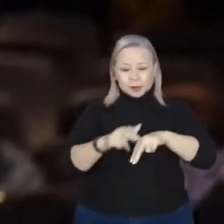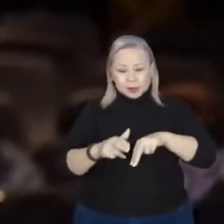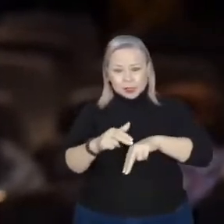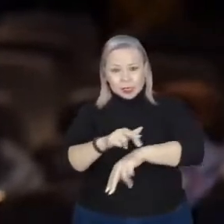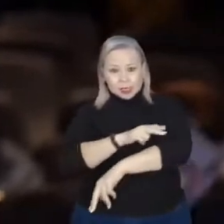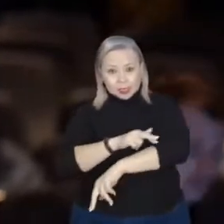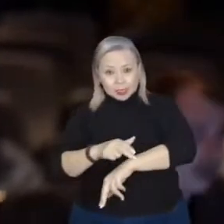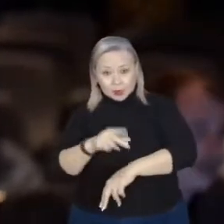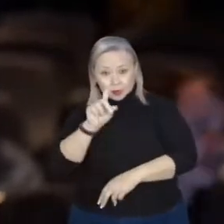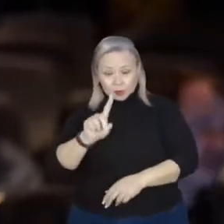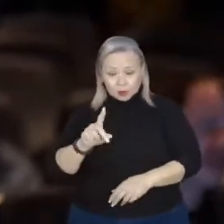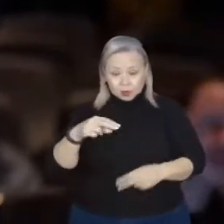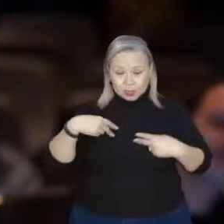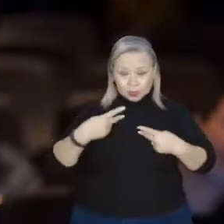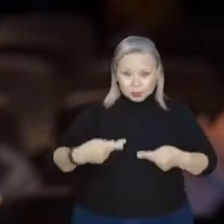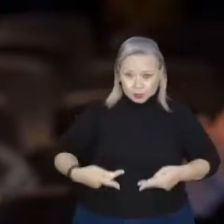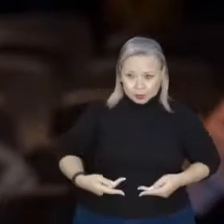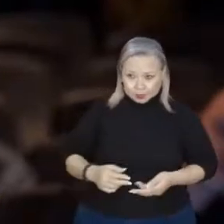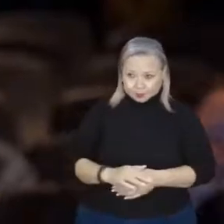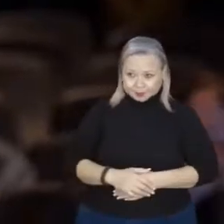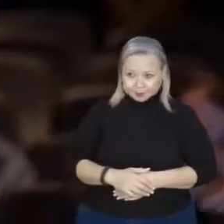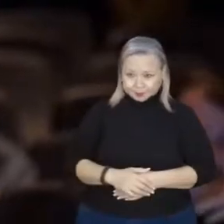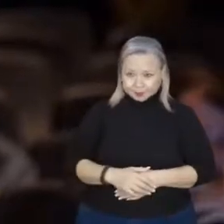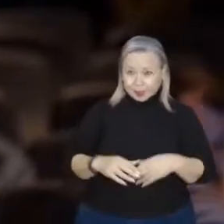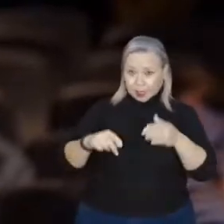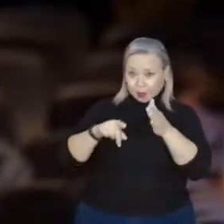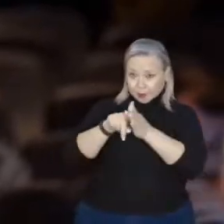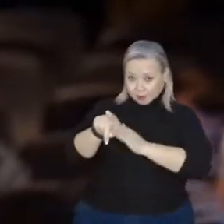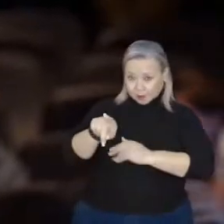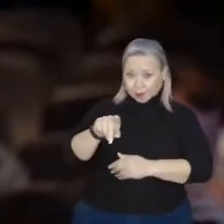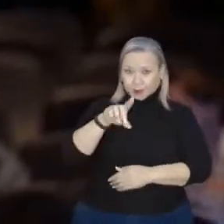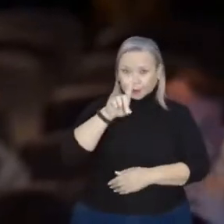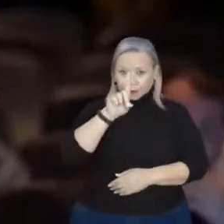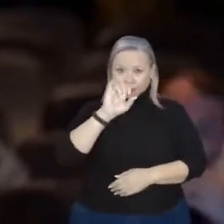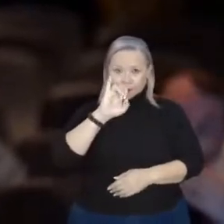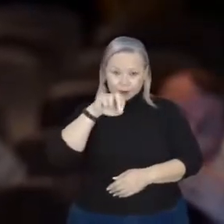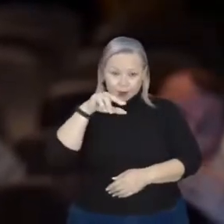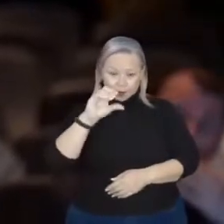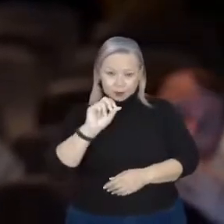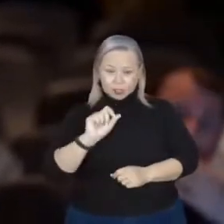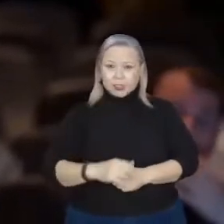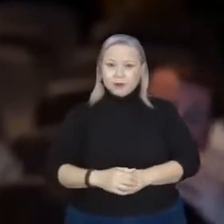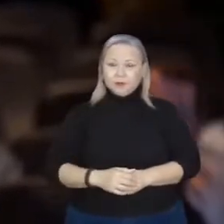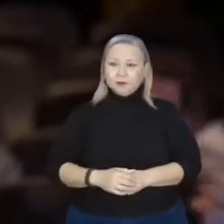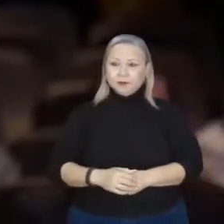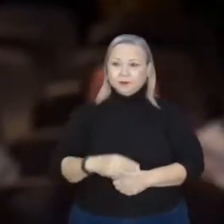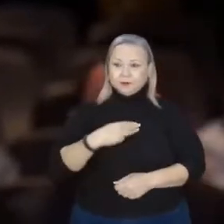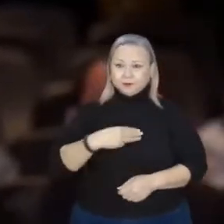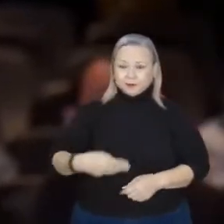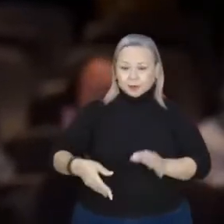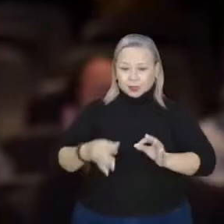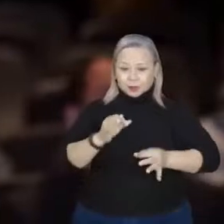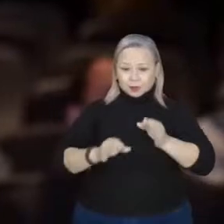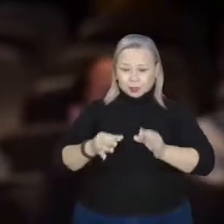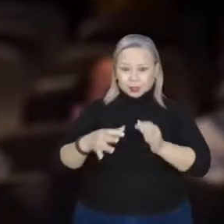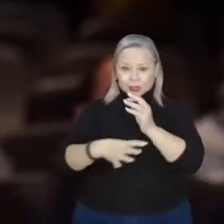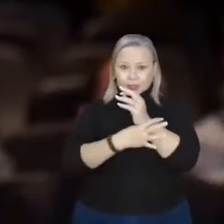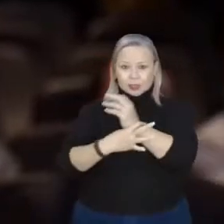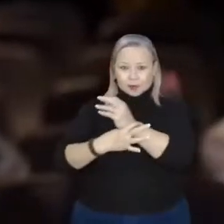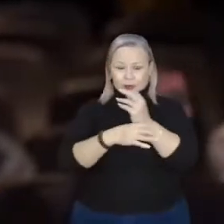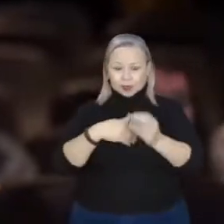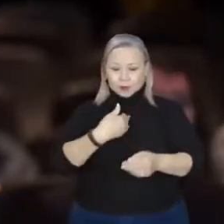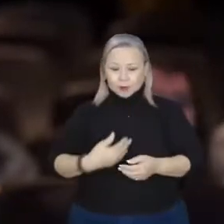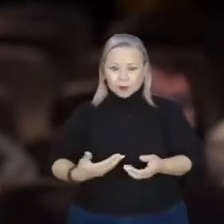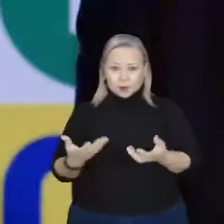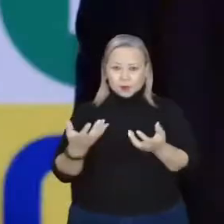E uma pergunta destinada já ao ministro Flávio Dino, e o senhor pode responder também, se vai ser justiça e segurança pública ou vai haver um desmembramento dessas